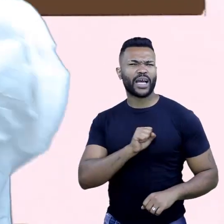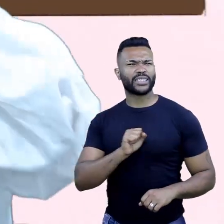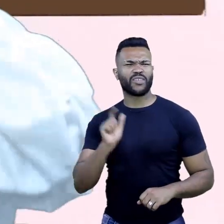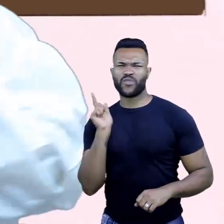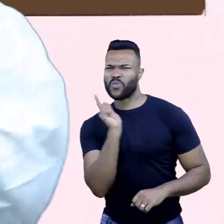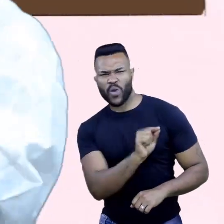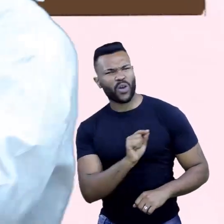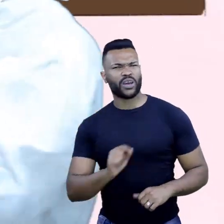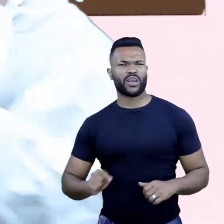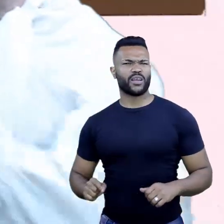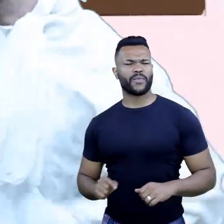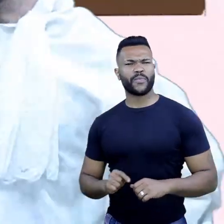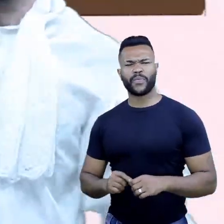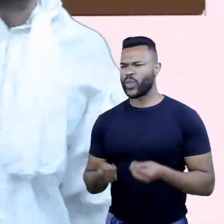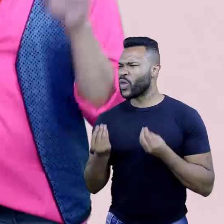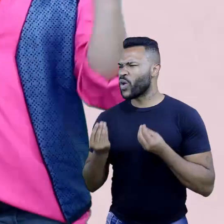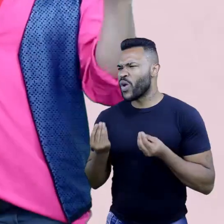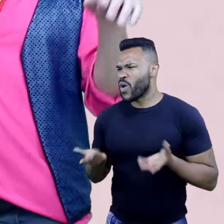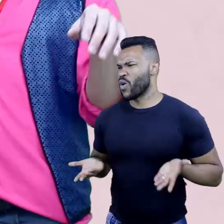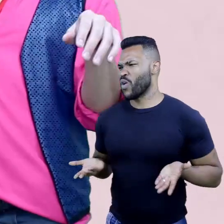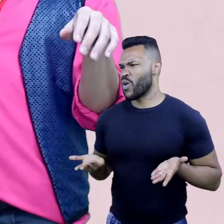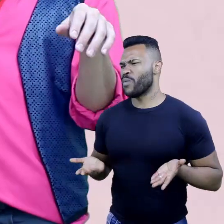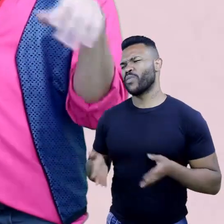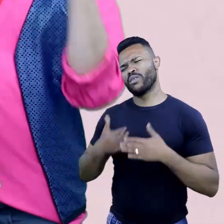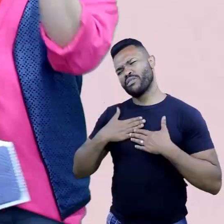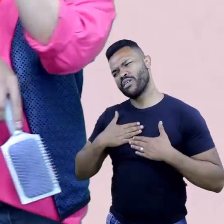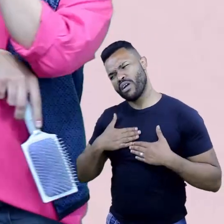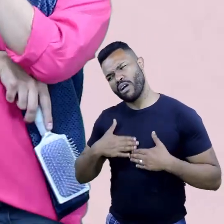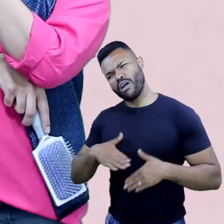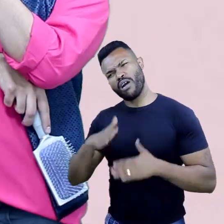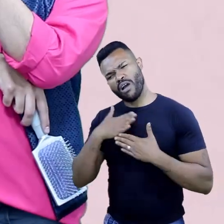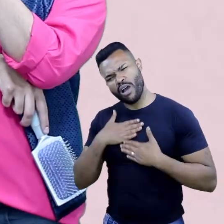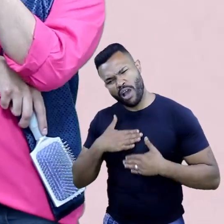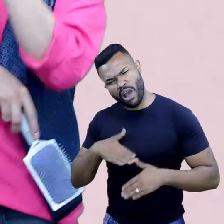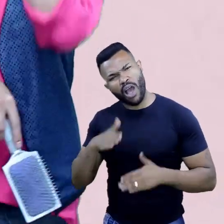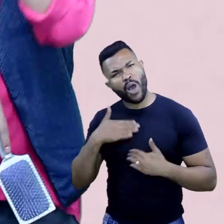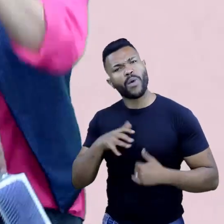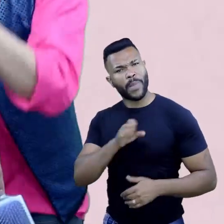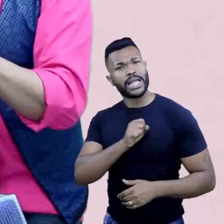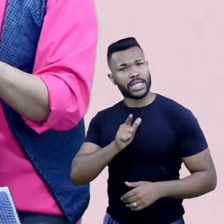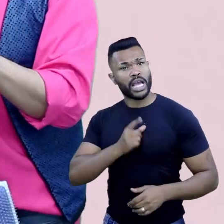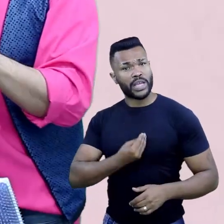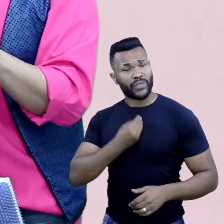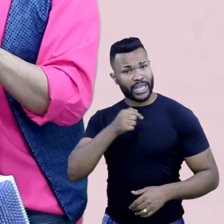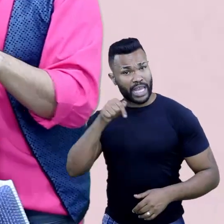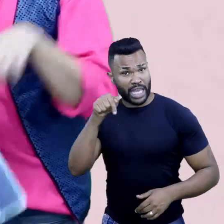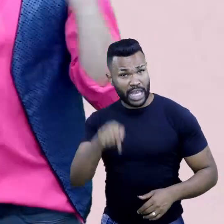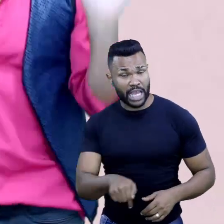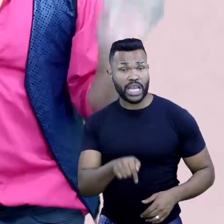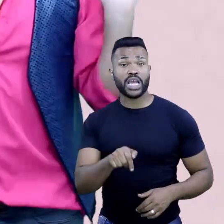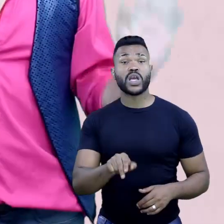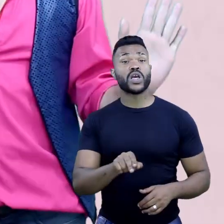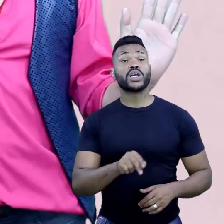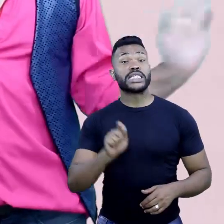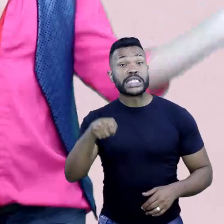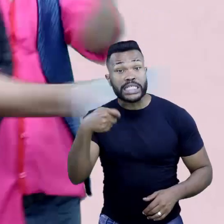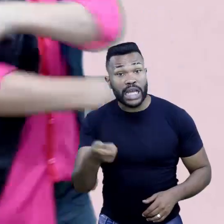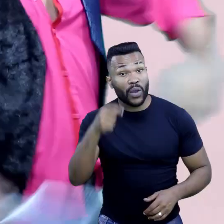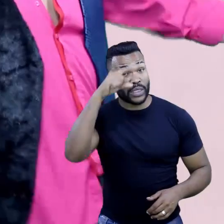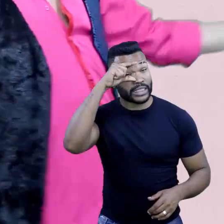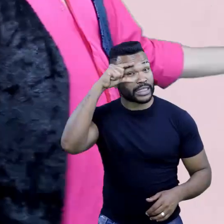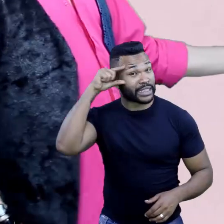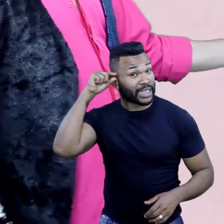Essa aí não é minha amada. Vambora, Clô. Vamos. Ok. Fica calma. A sua amada tá aqui. E ela se